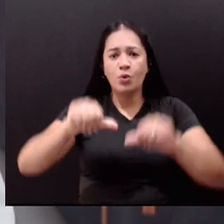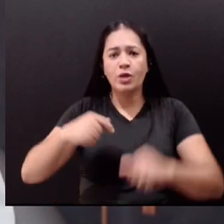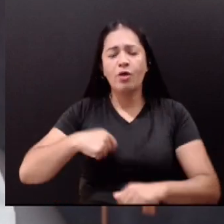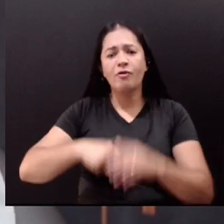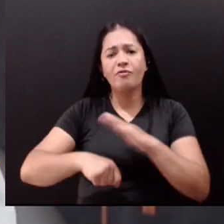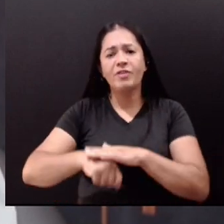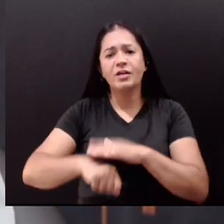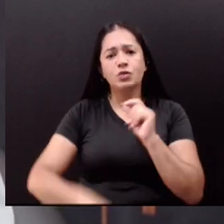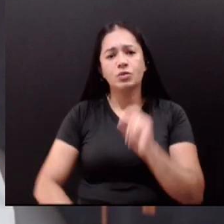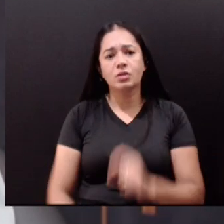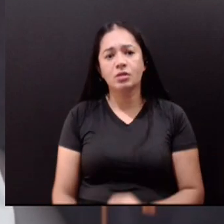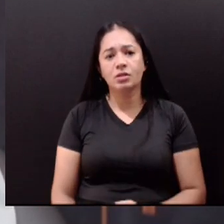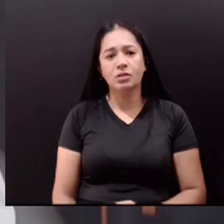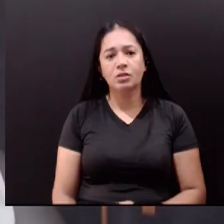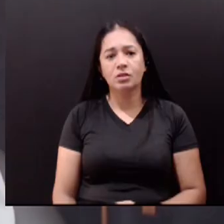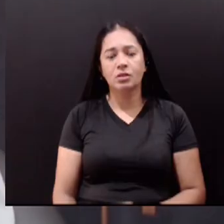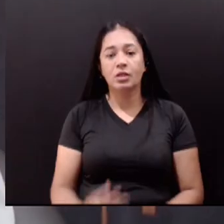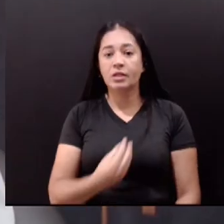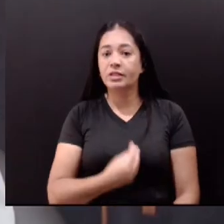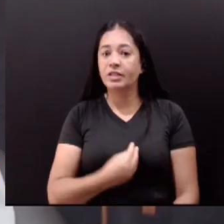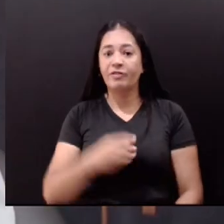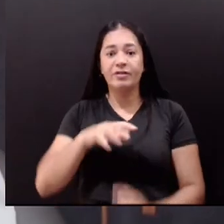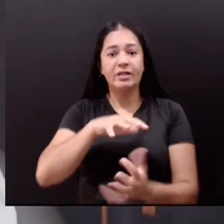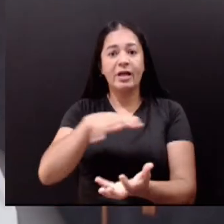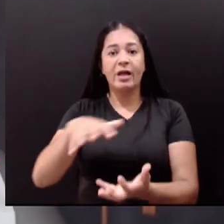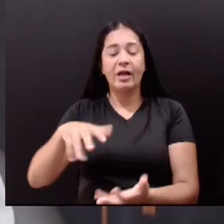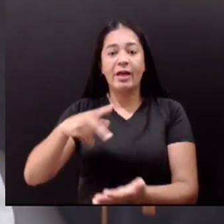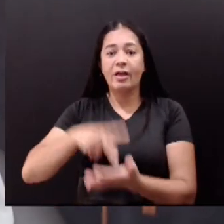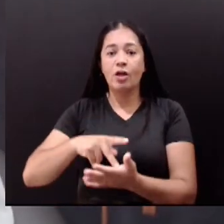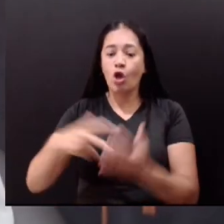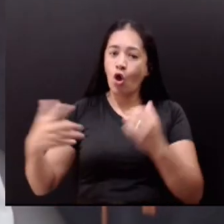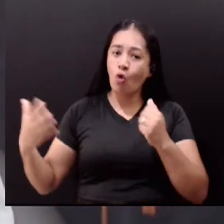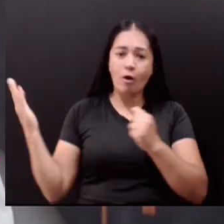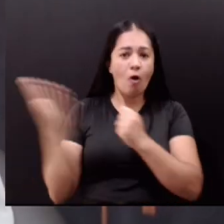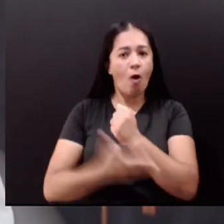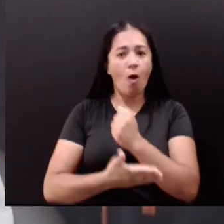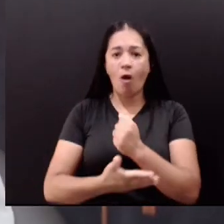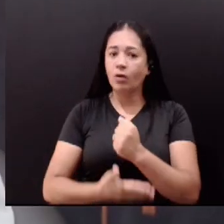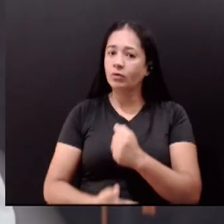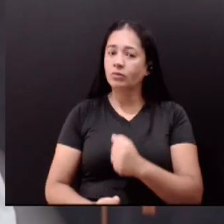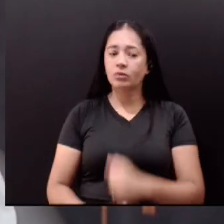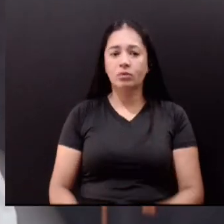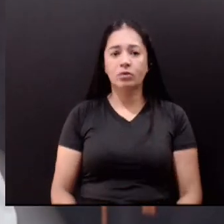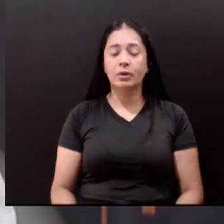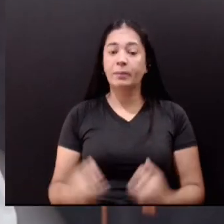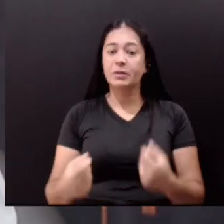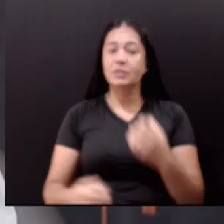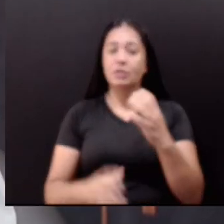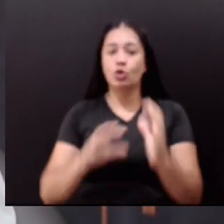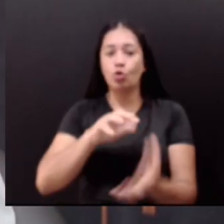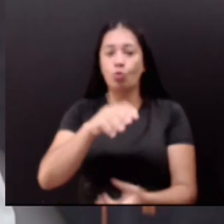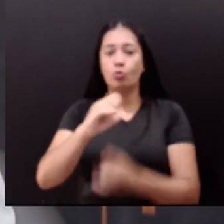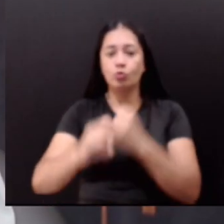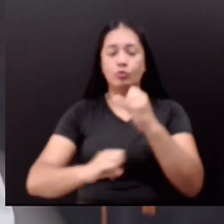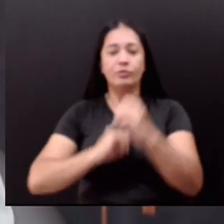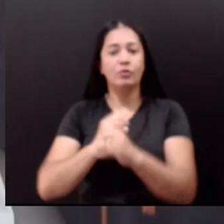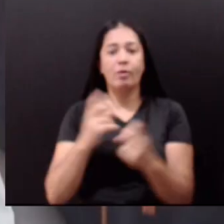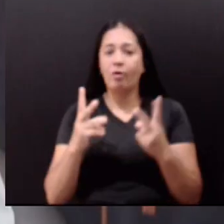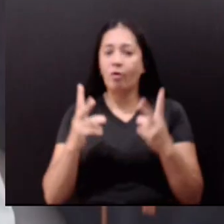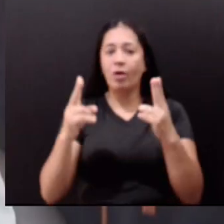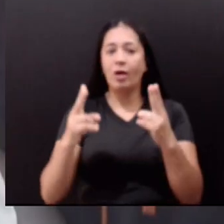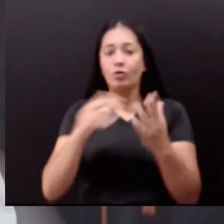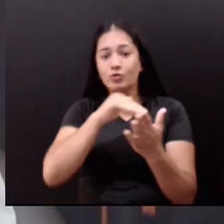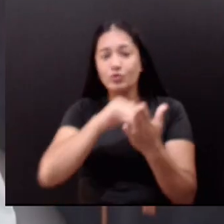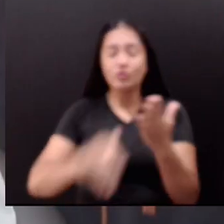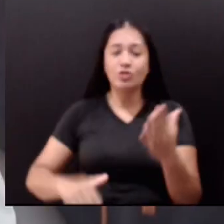real? Eu corto isso na raiz", né, e a mesma coisa isso tem que ser feito no mundo virtual. Então para a situação